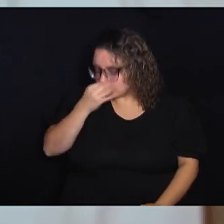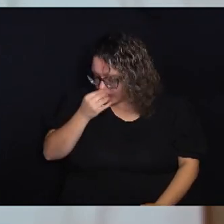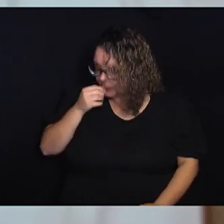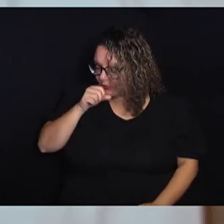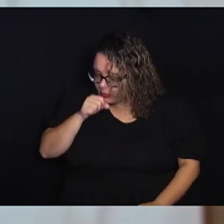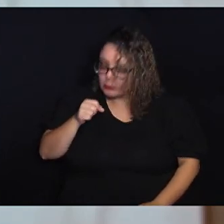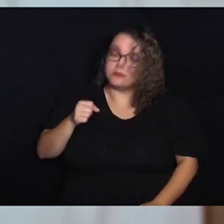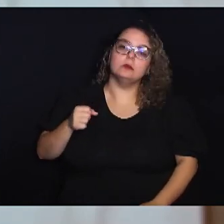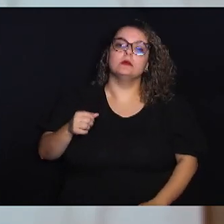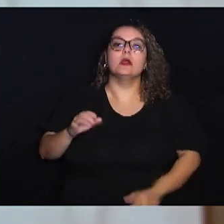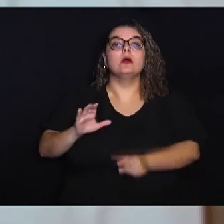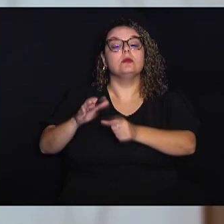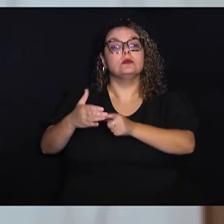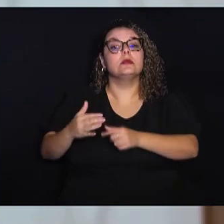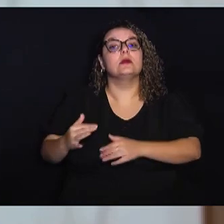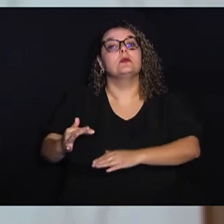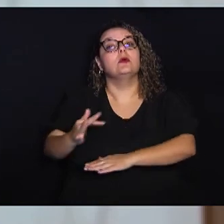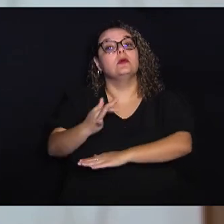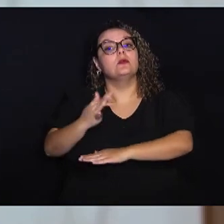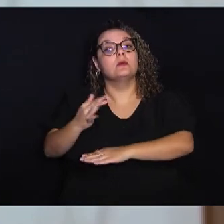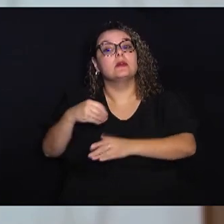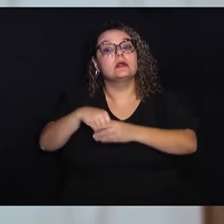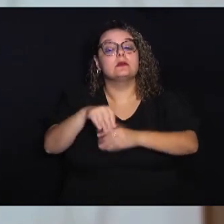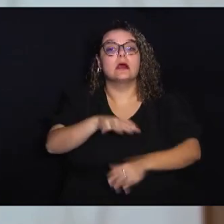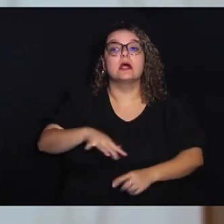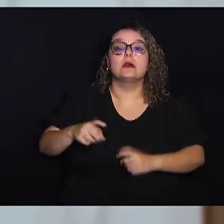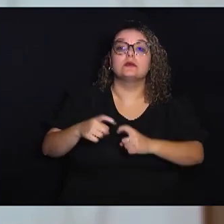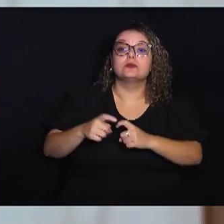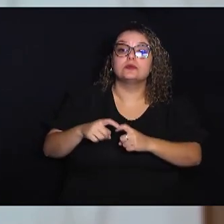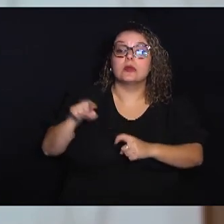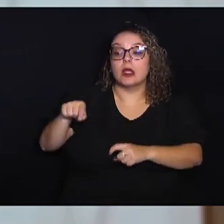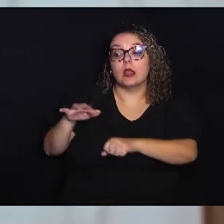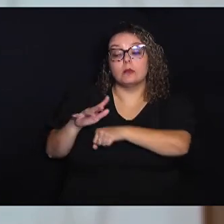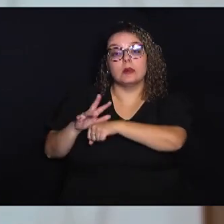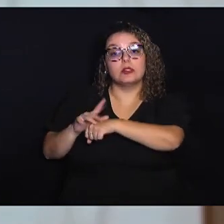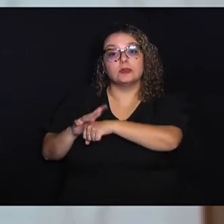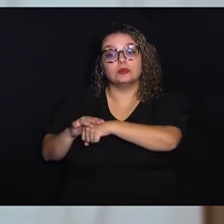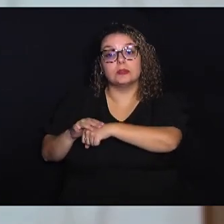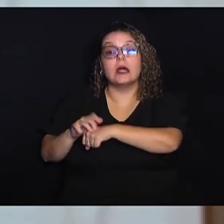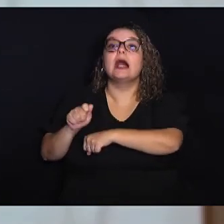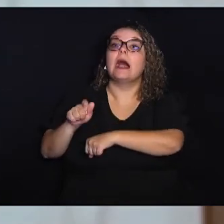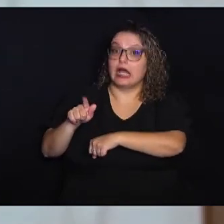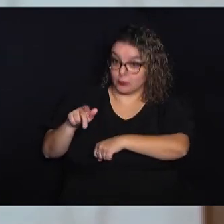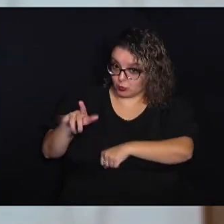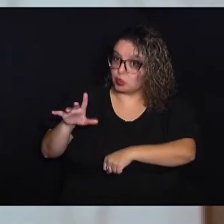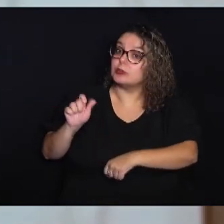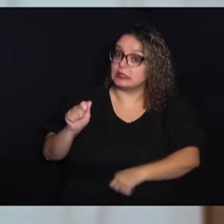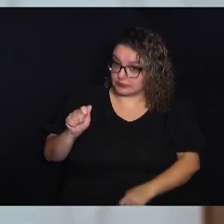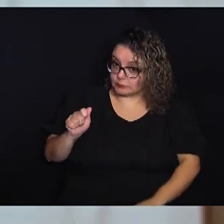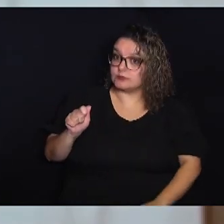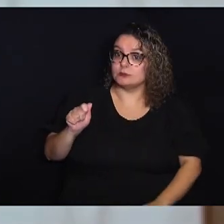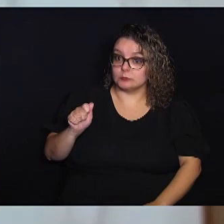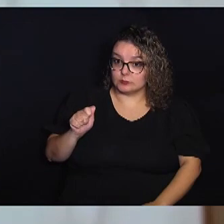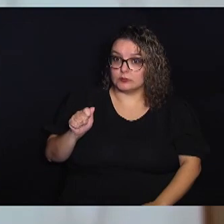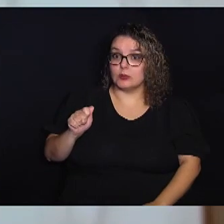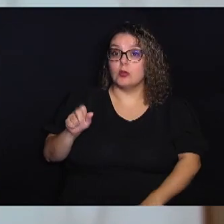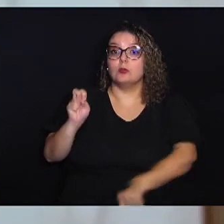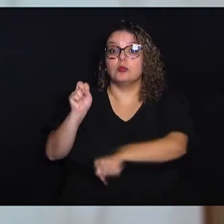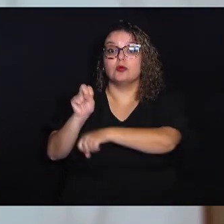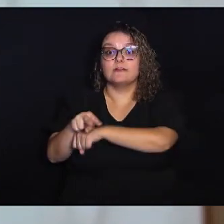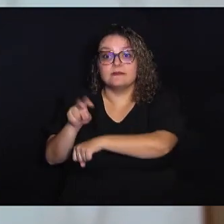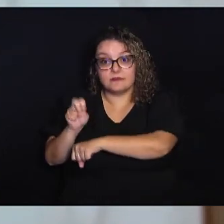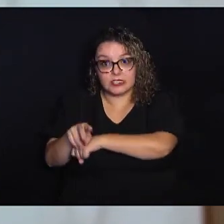da área da saúde, dentro da medicina. A gripe ela é uma doença aguda causada por um